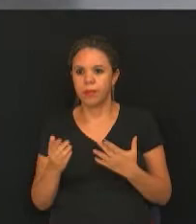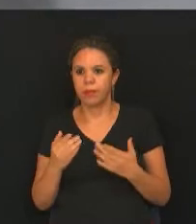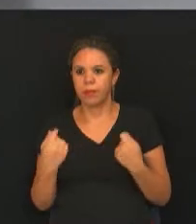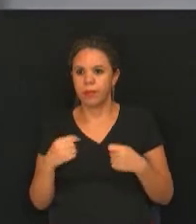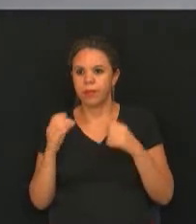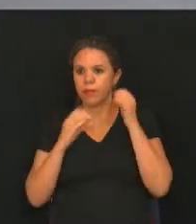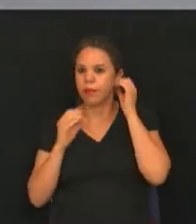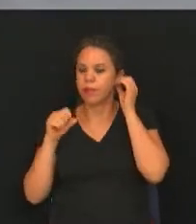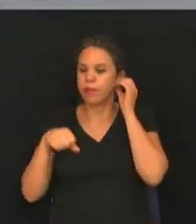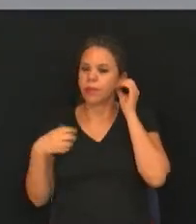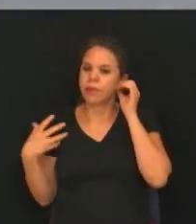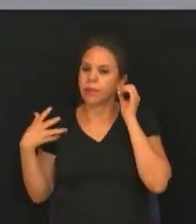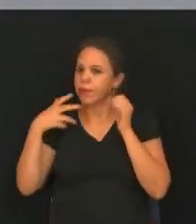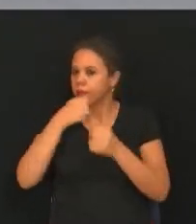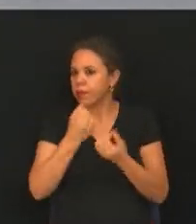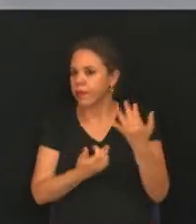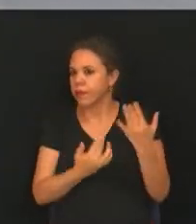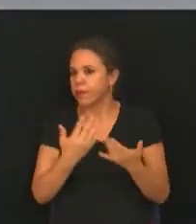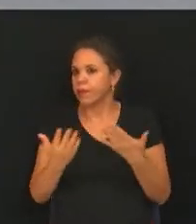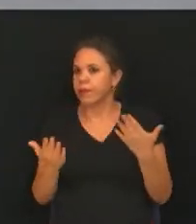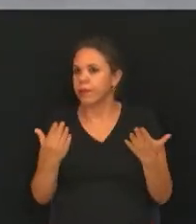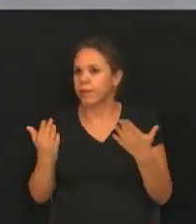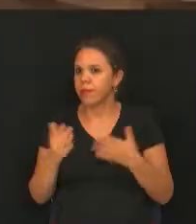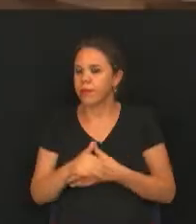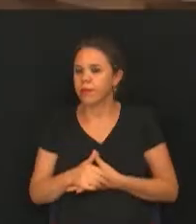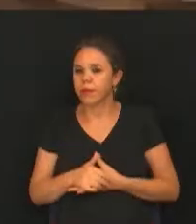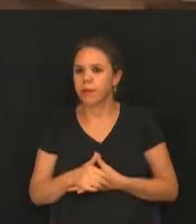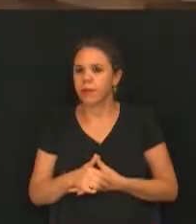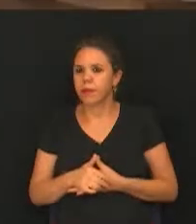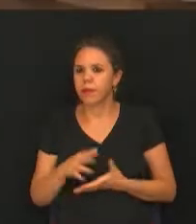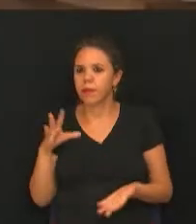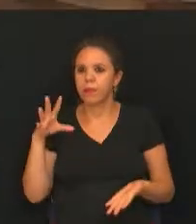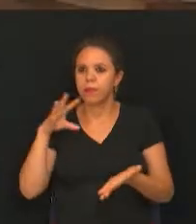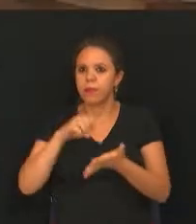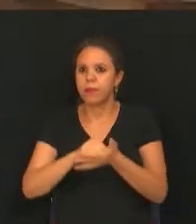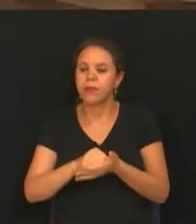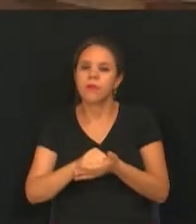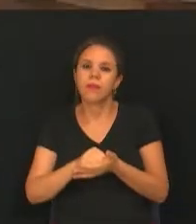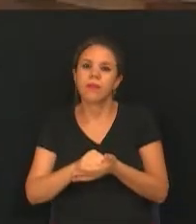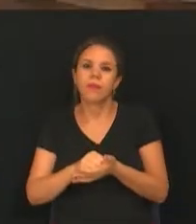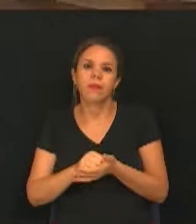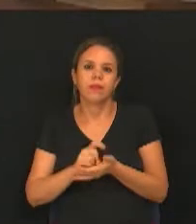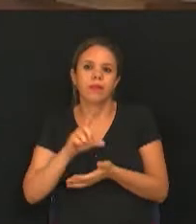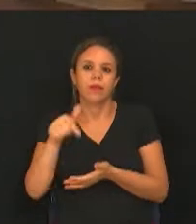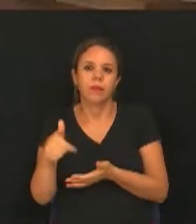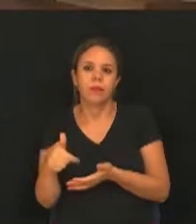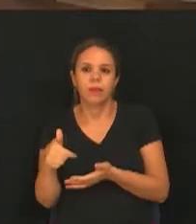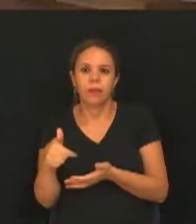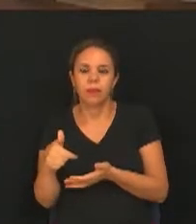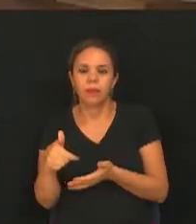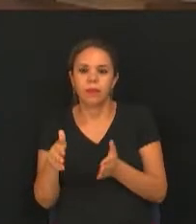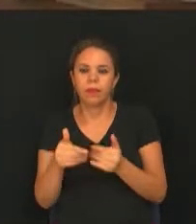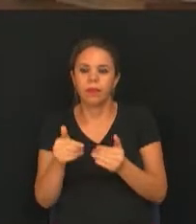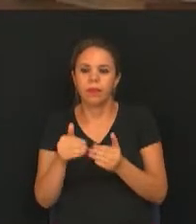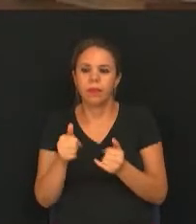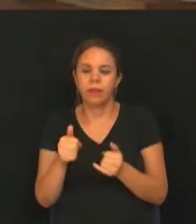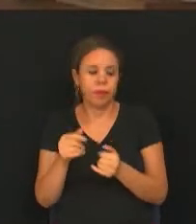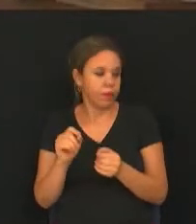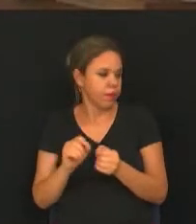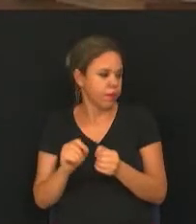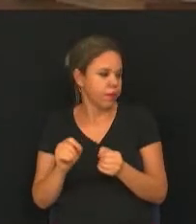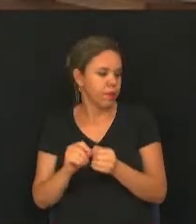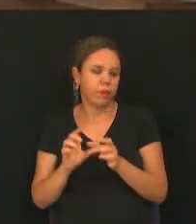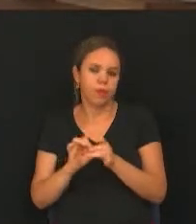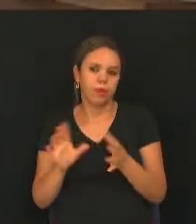resgate, um salvamento, um incêndio. E aí vai estar cadastrando a ocorrência. Depois de finalizado o cadastro da ocorrência, vai estar